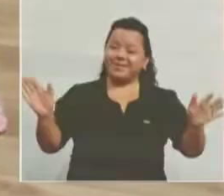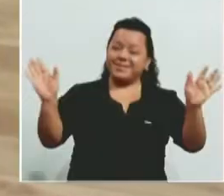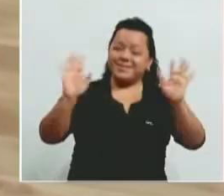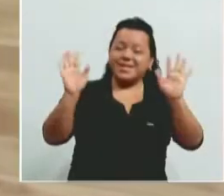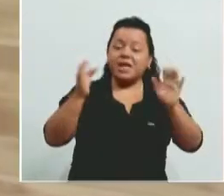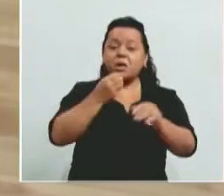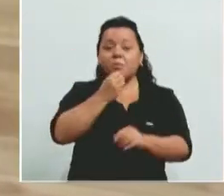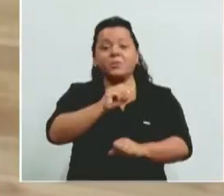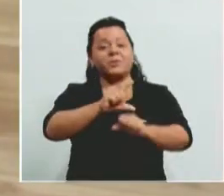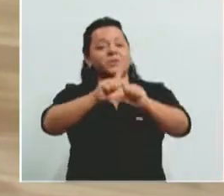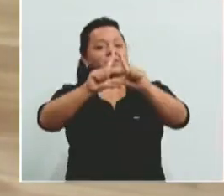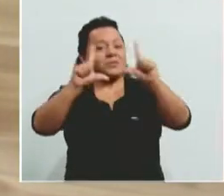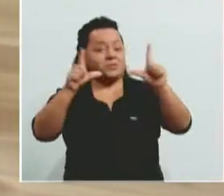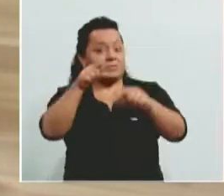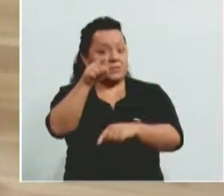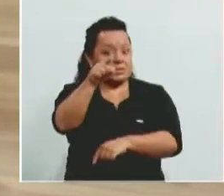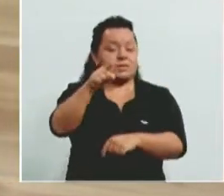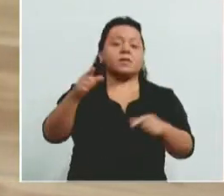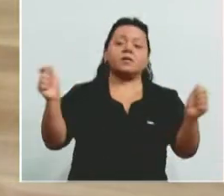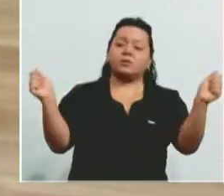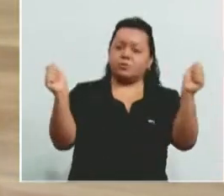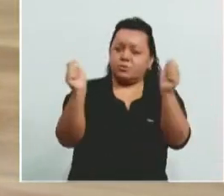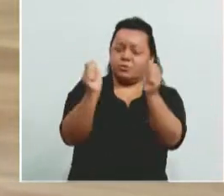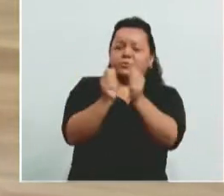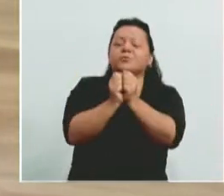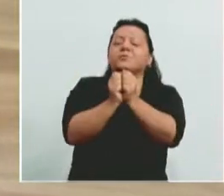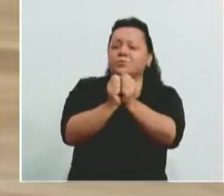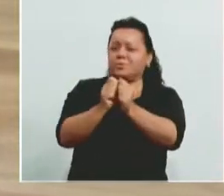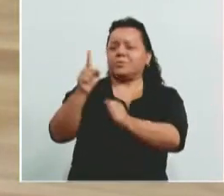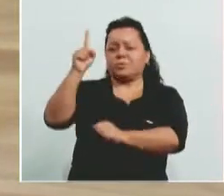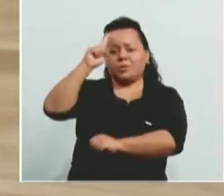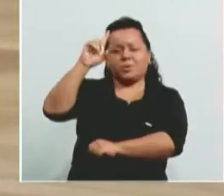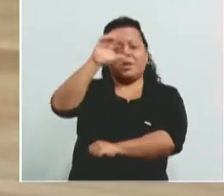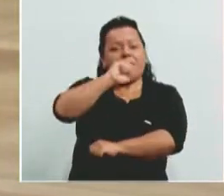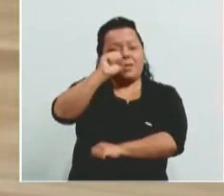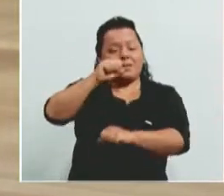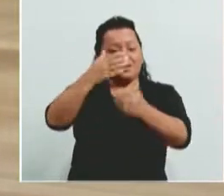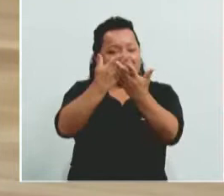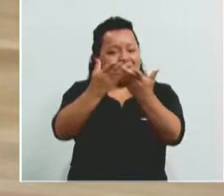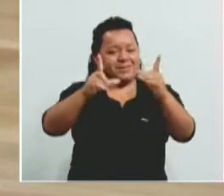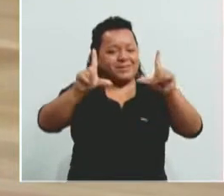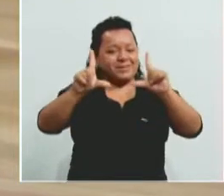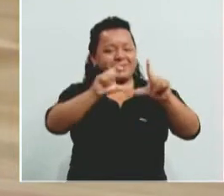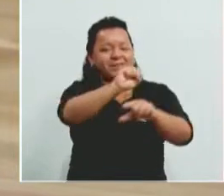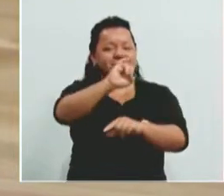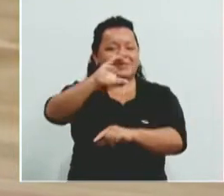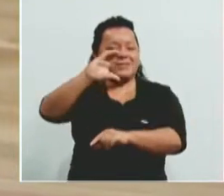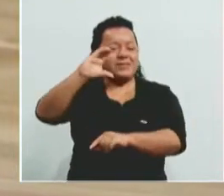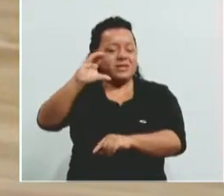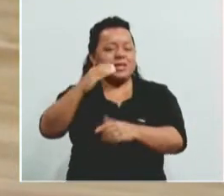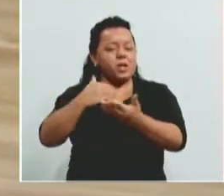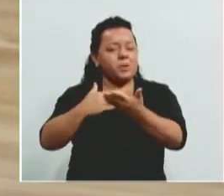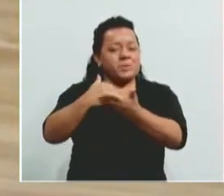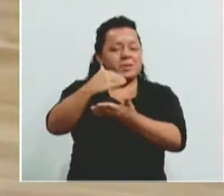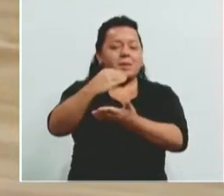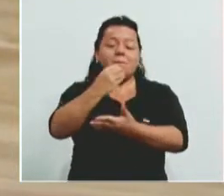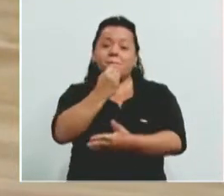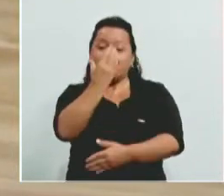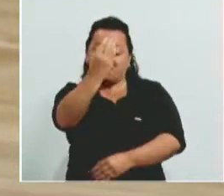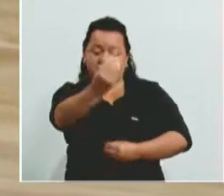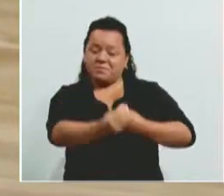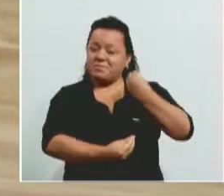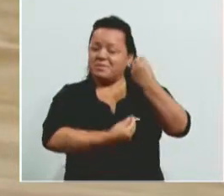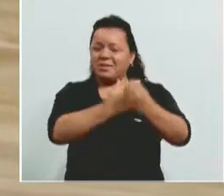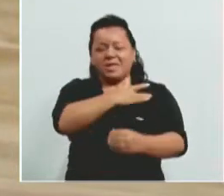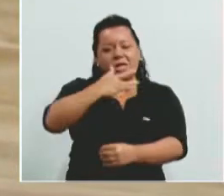muito bom dia. Você que nos acompanha todos os sábados aqui na tela da SIC TV, dando início ao nosso Viver Bem, falando de saúde, de qualidade de vida,